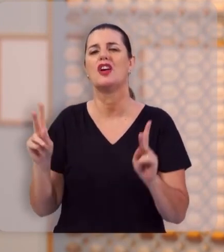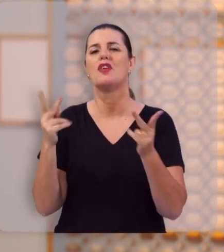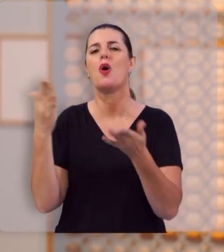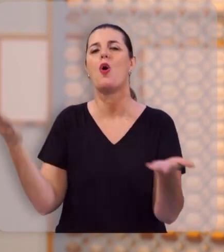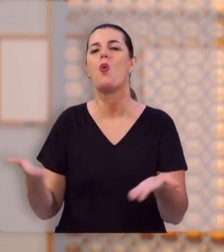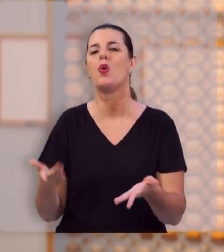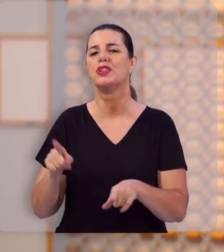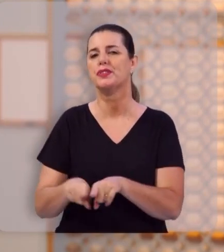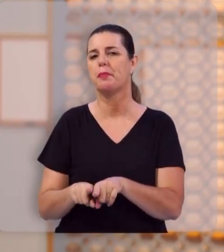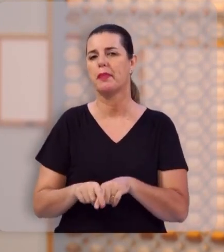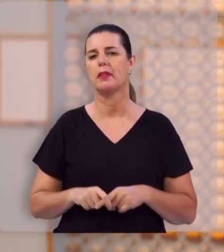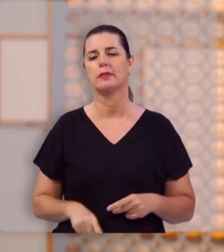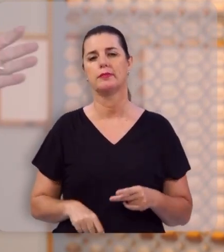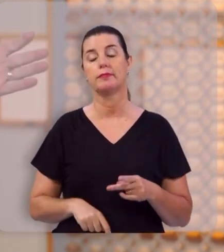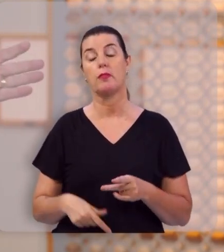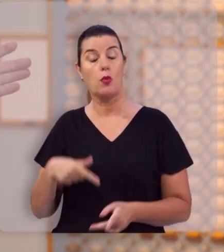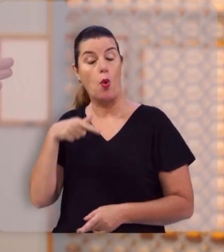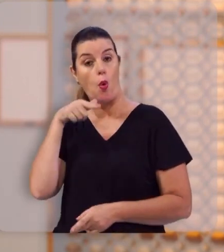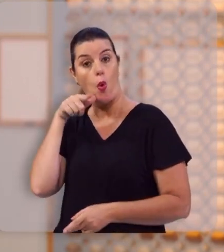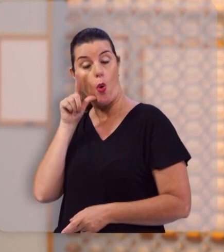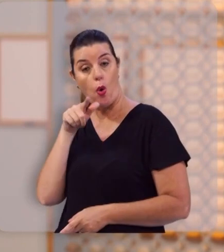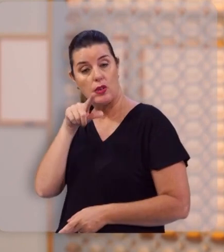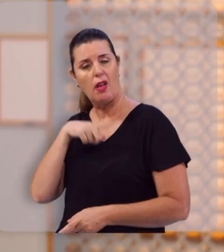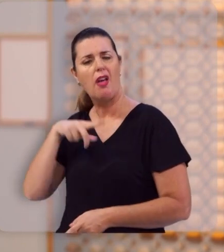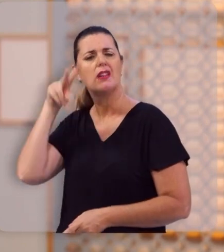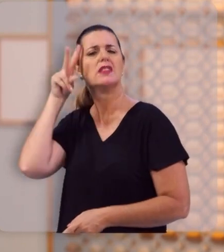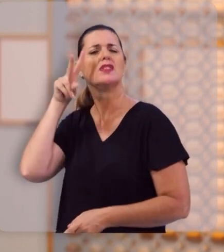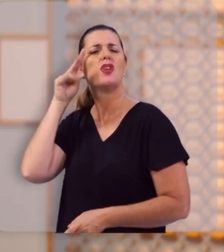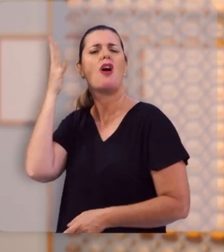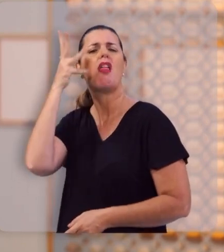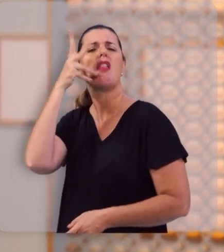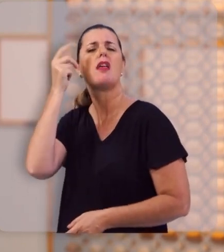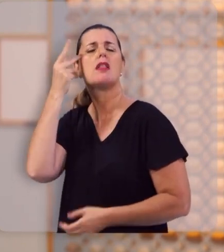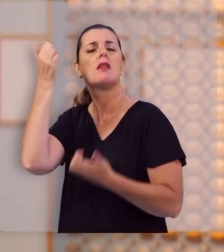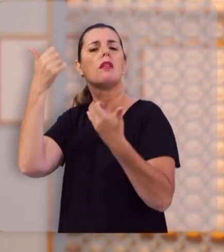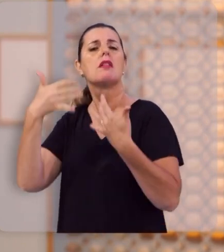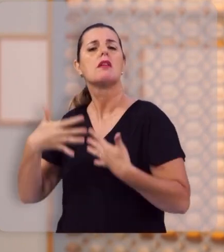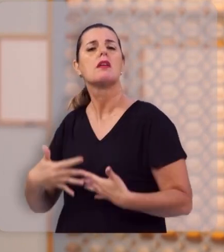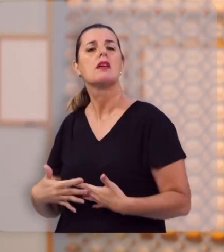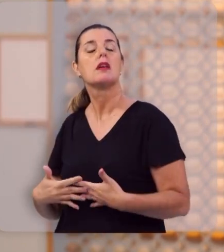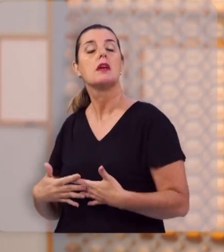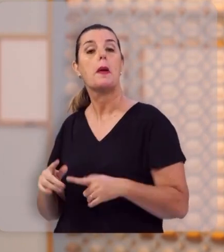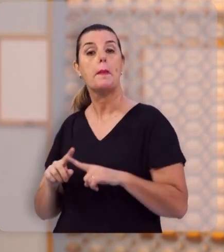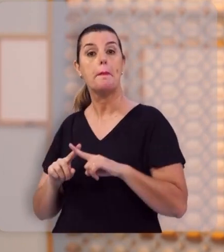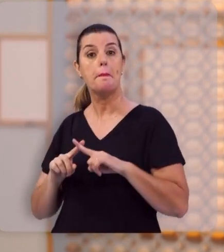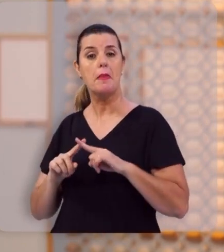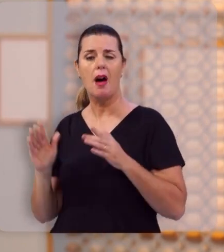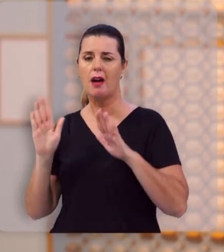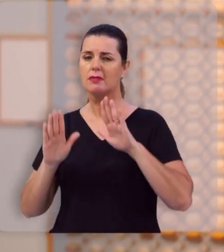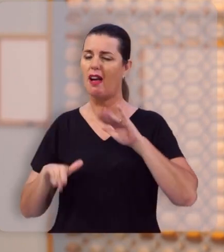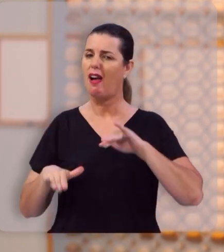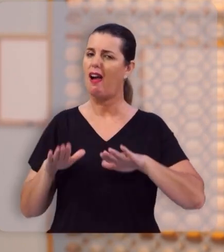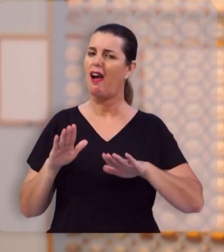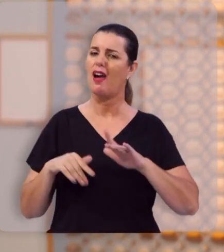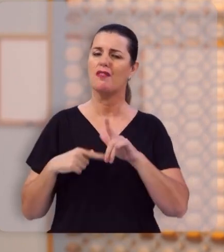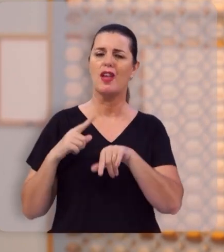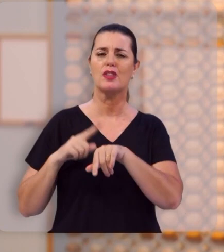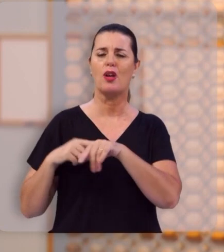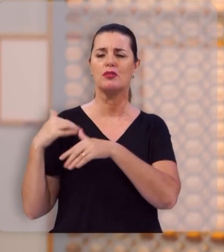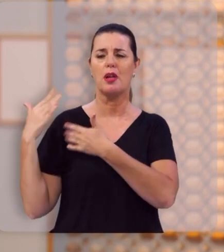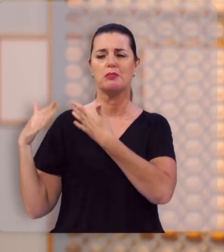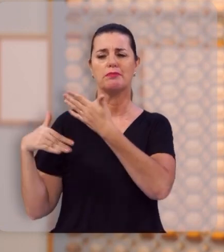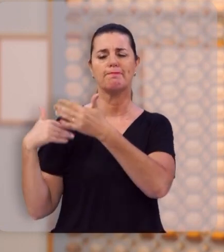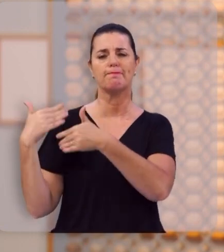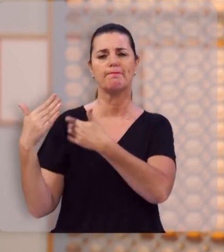presente. Ontem você tinha uma história linda para contar, mas às vezes o tempo